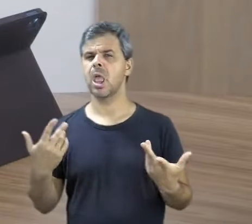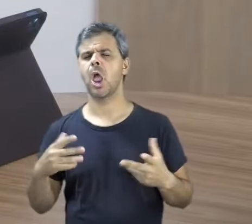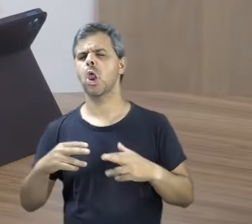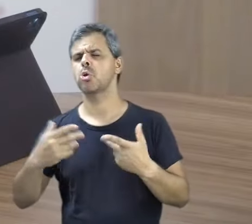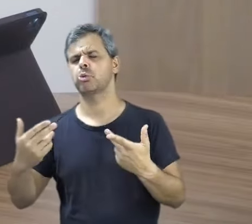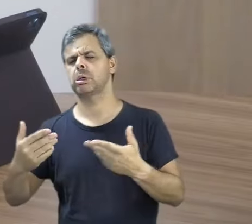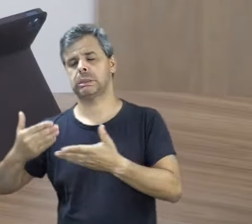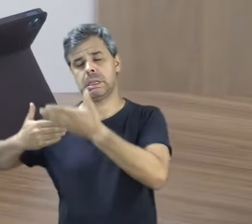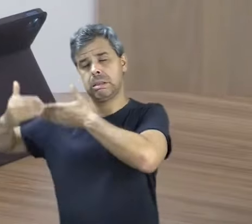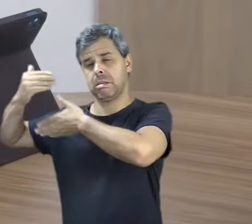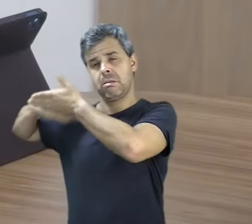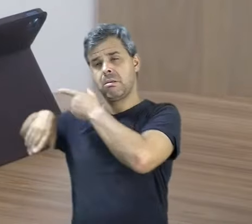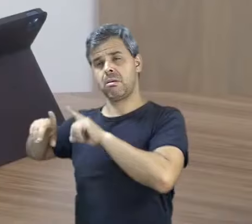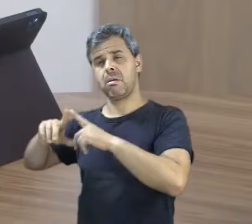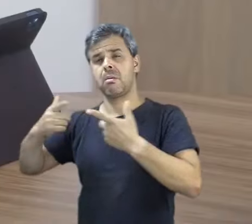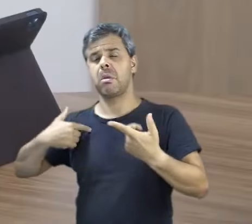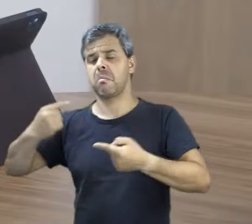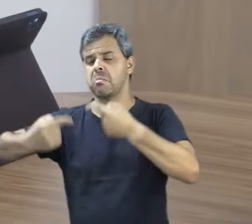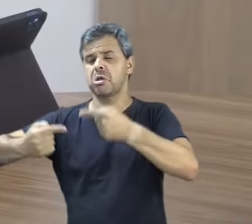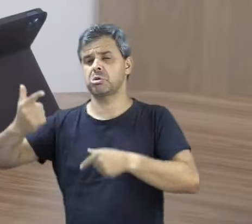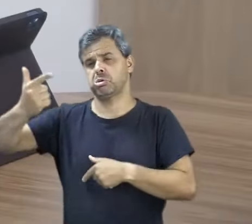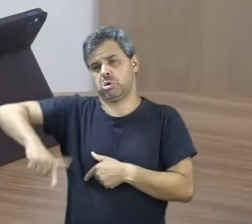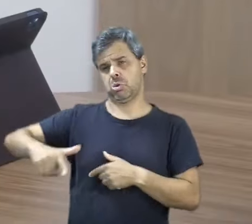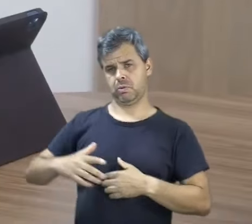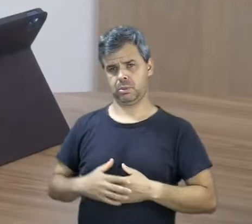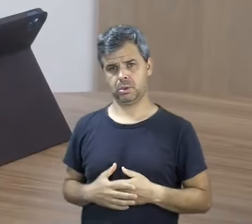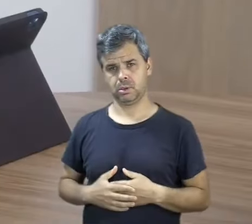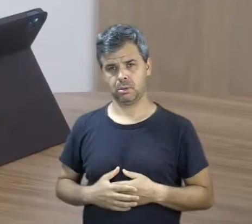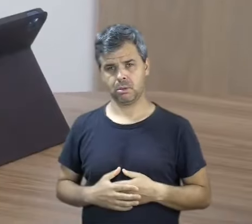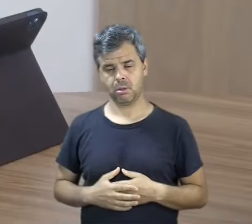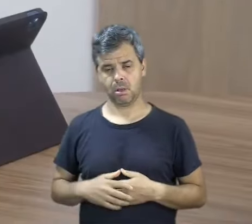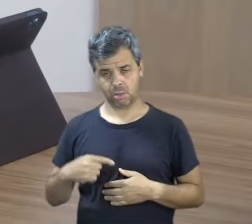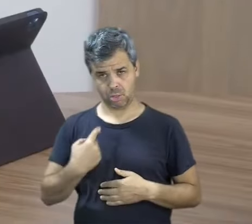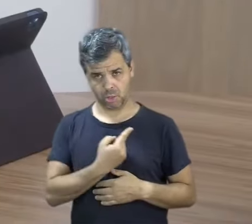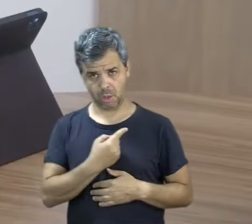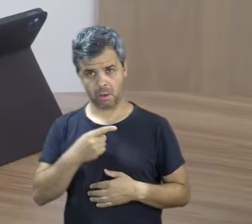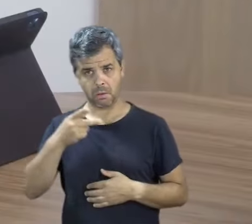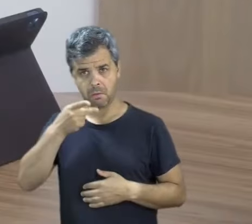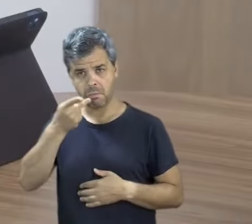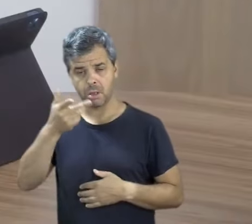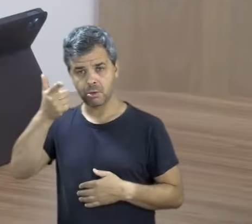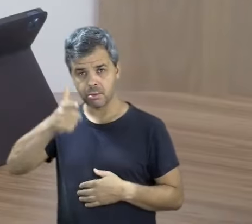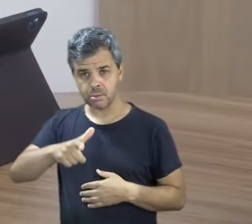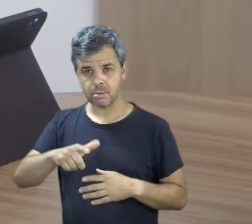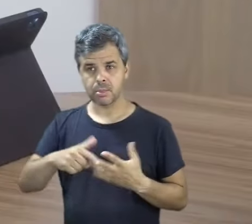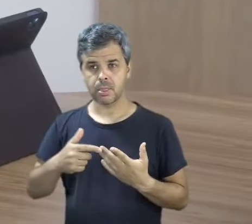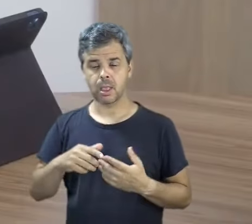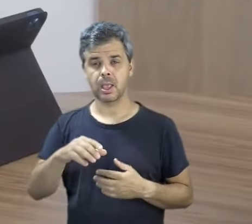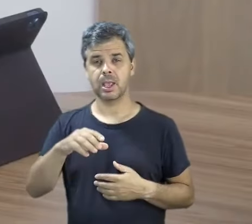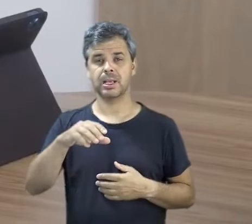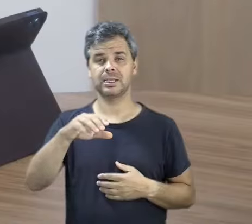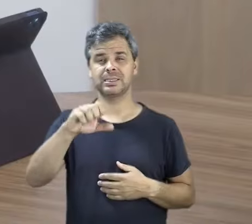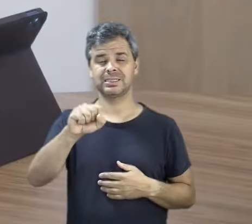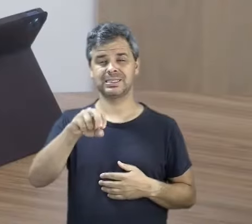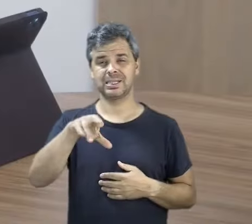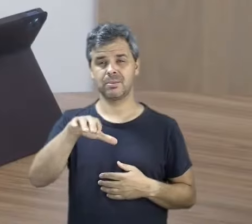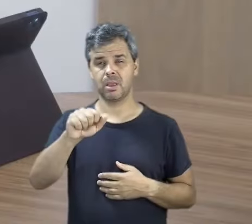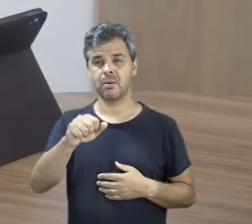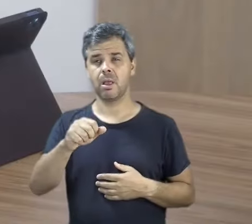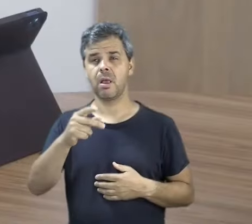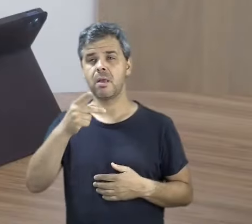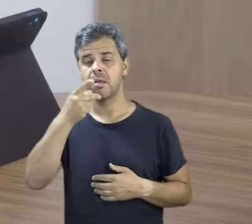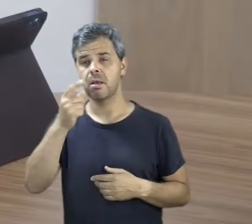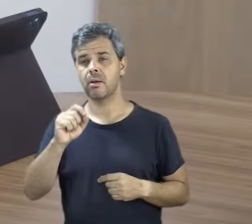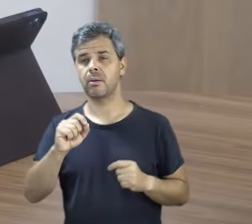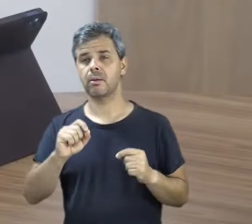alguns momentos, porque é que a gente vai discutir de novo. Sim. A gente costuma dizer, e a secretária executiva do CNP, Larissa, ela sempre diz muito isso,